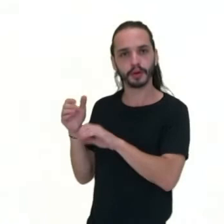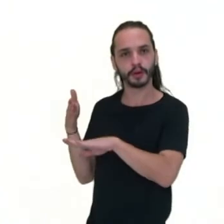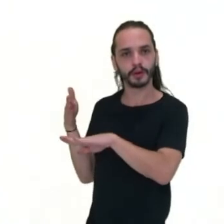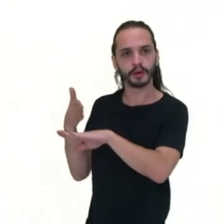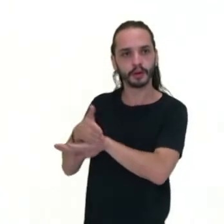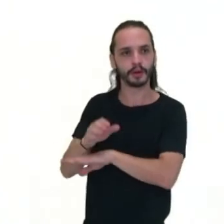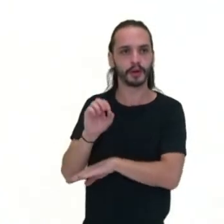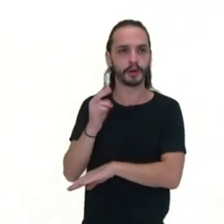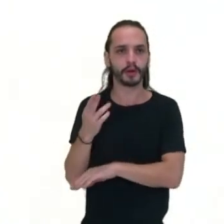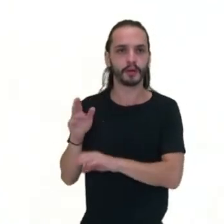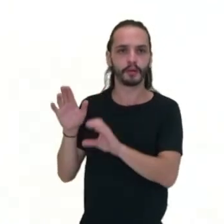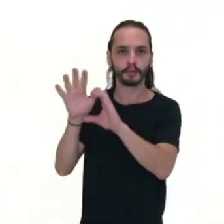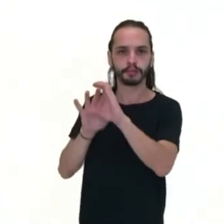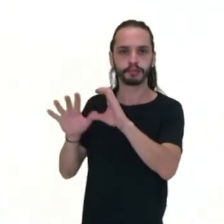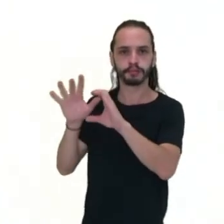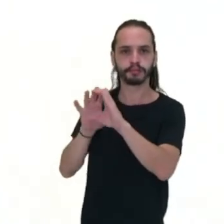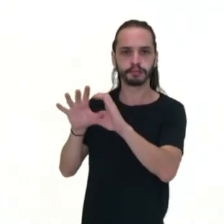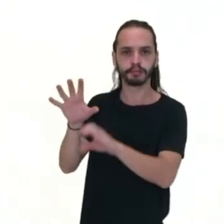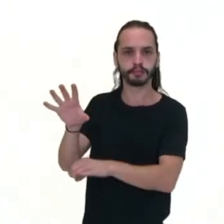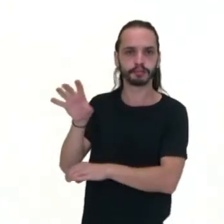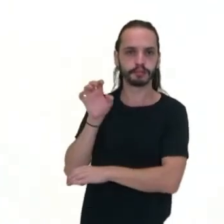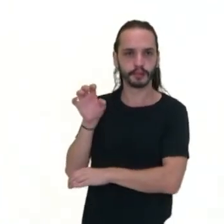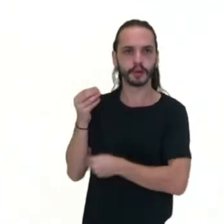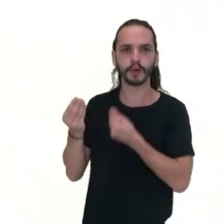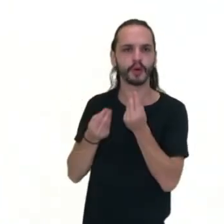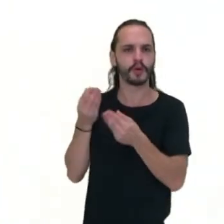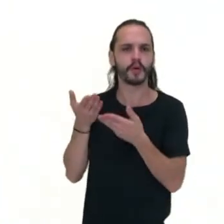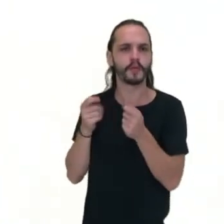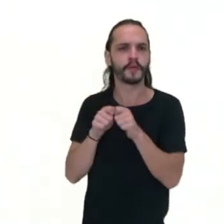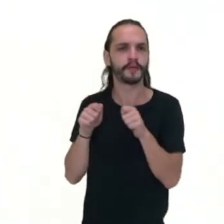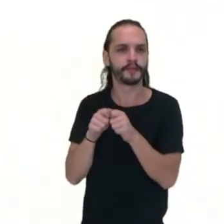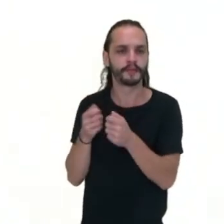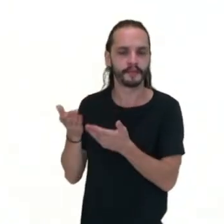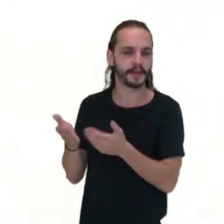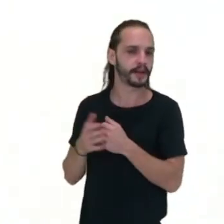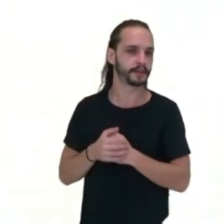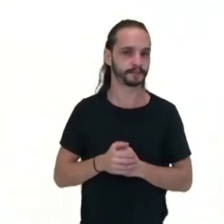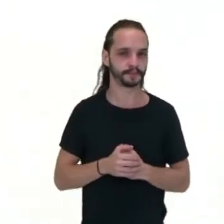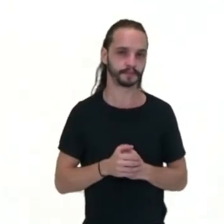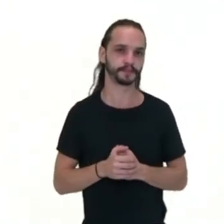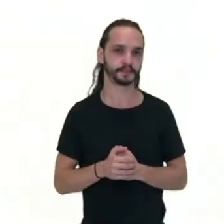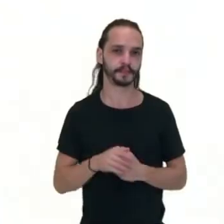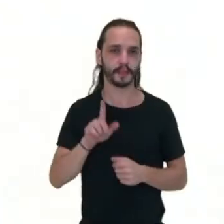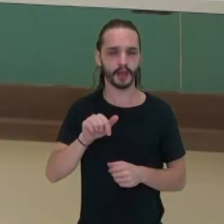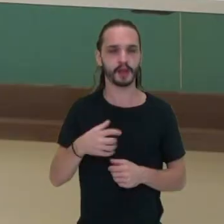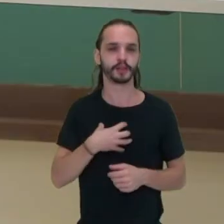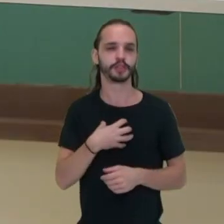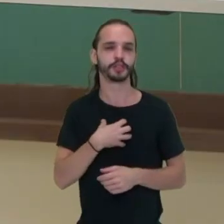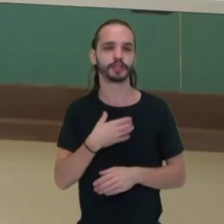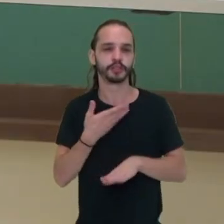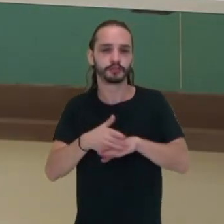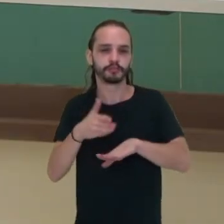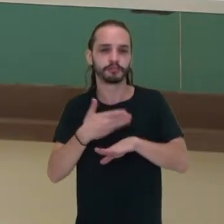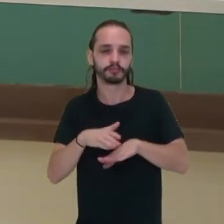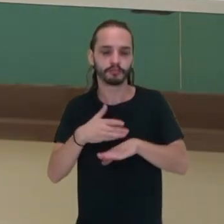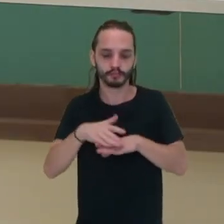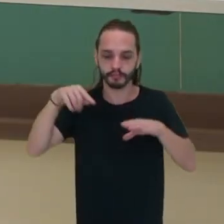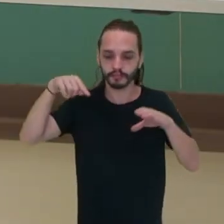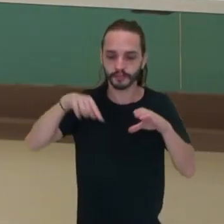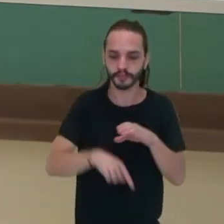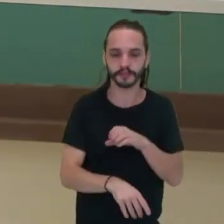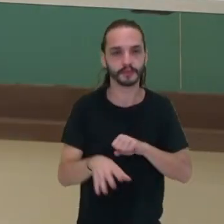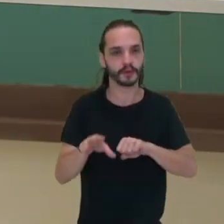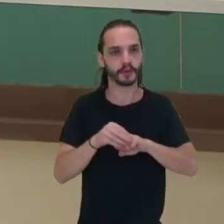pelo QR Code, né, acessar o como fazer isso, né, como forma aí de você dar uma aprofundada nesse